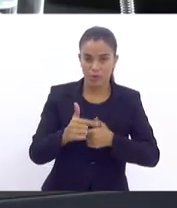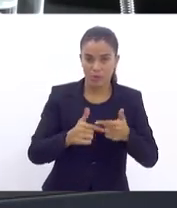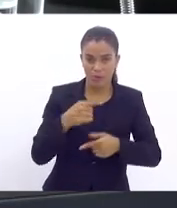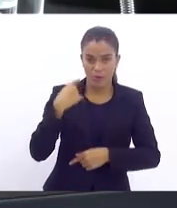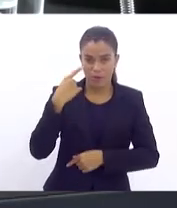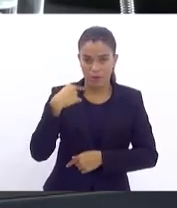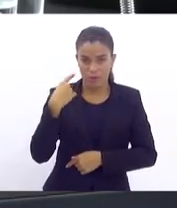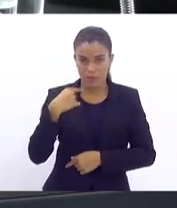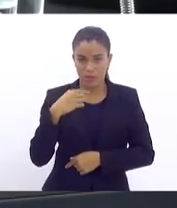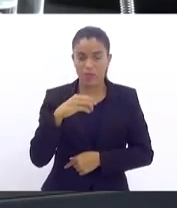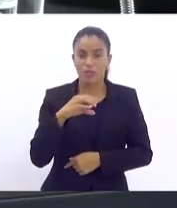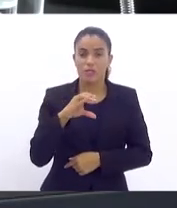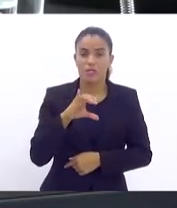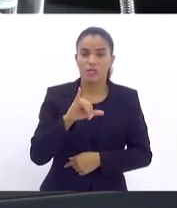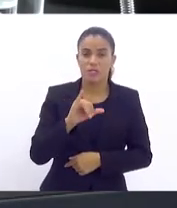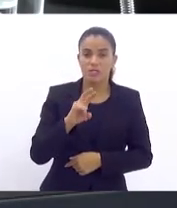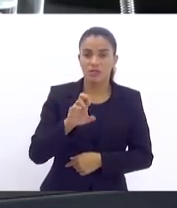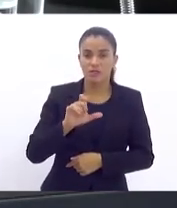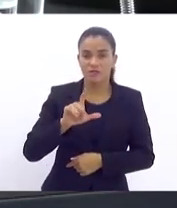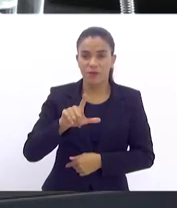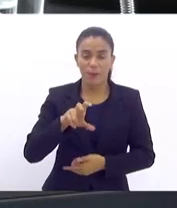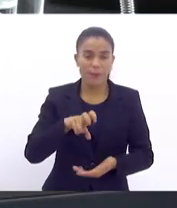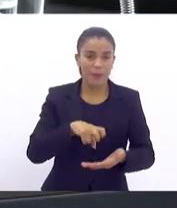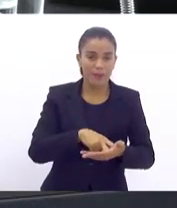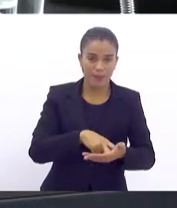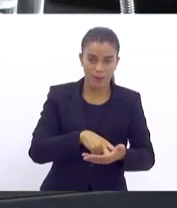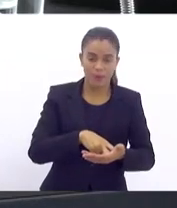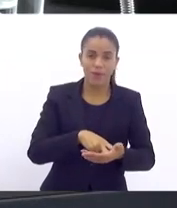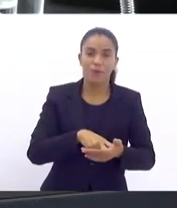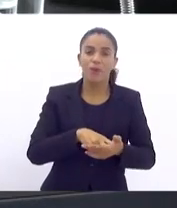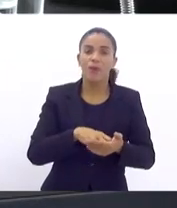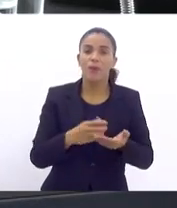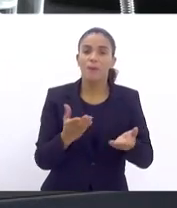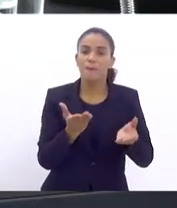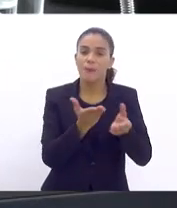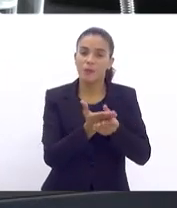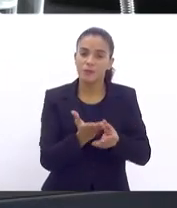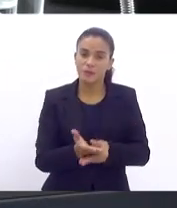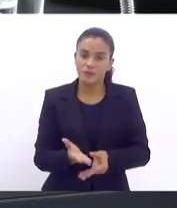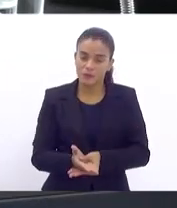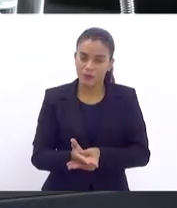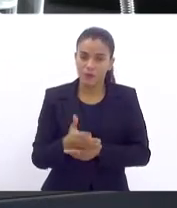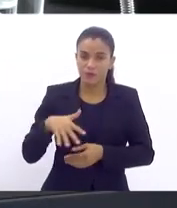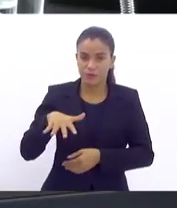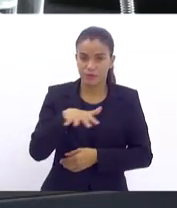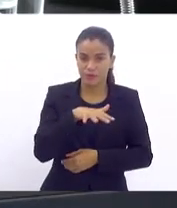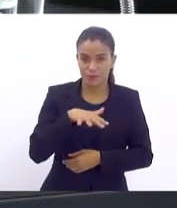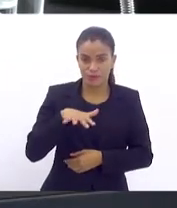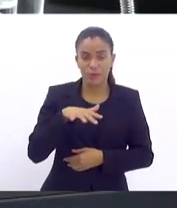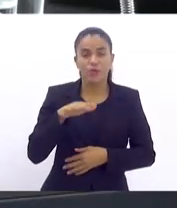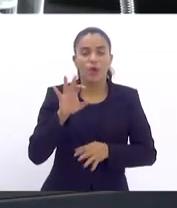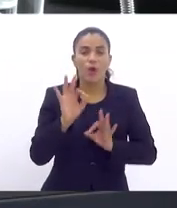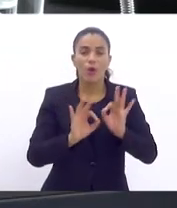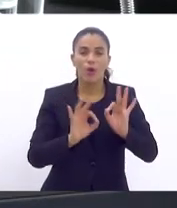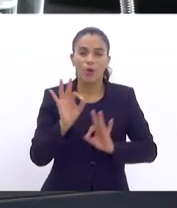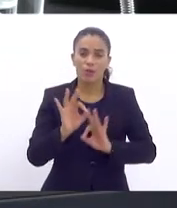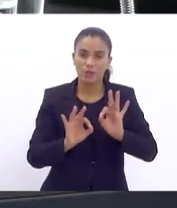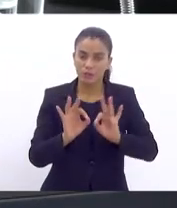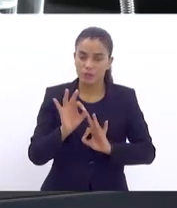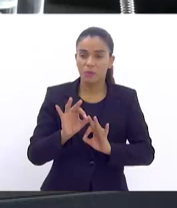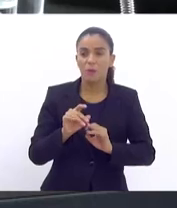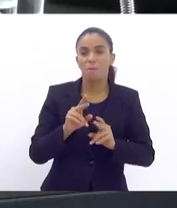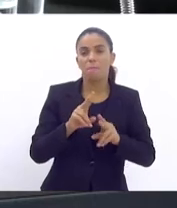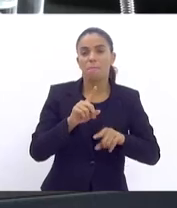civil processual penal enfim e também sobre normas gerais é de organização efetivos material